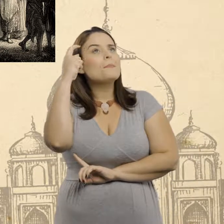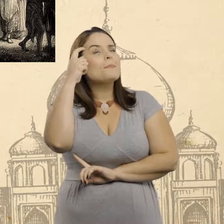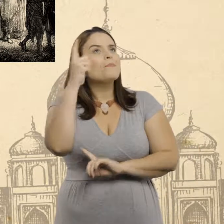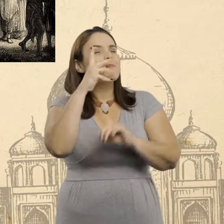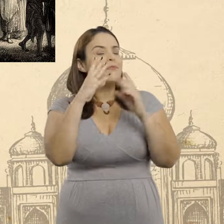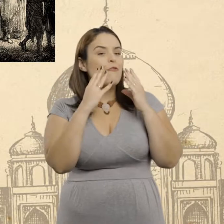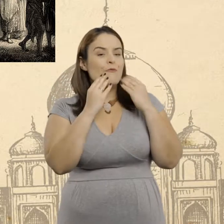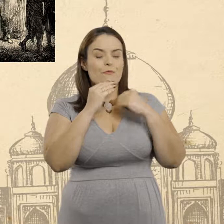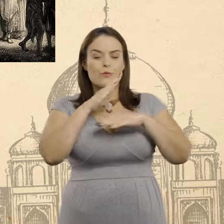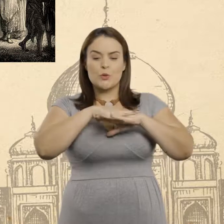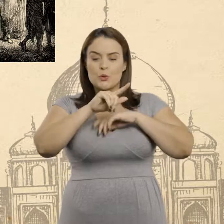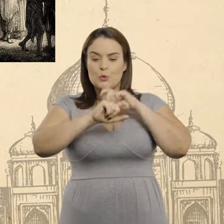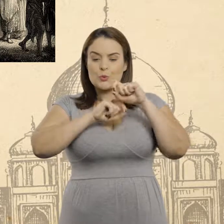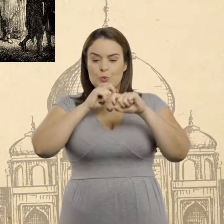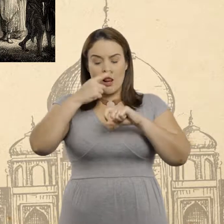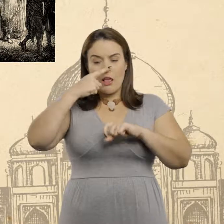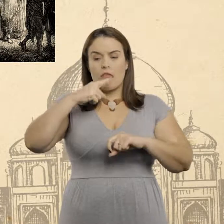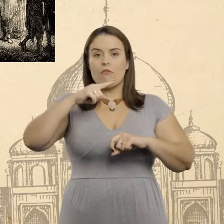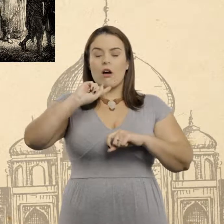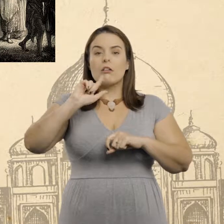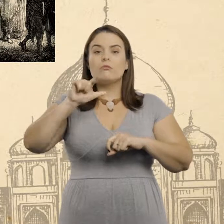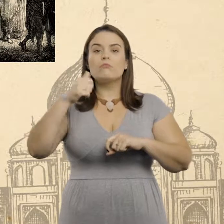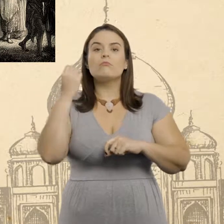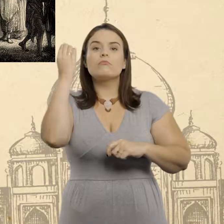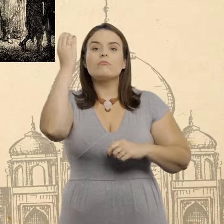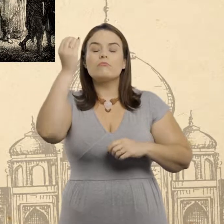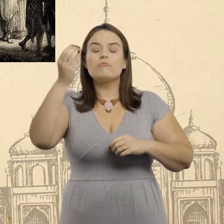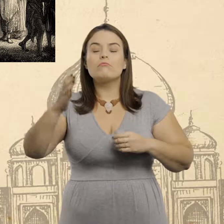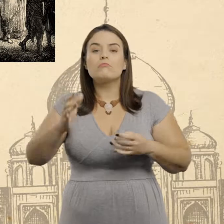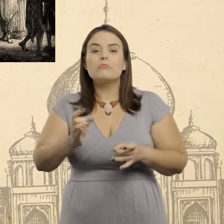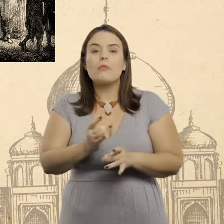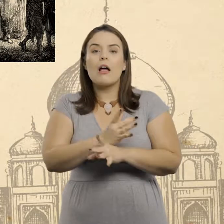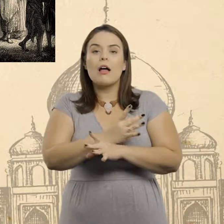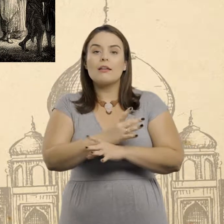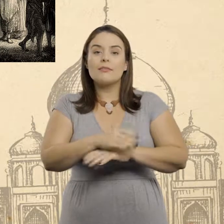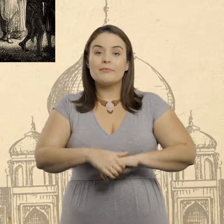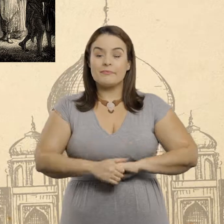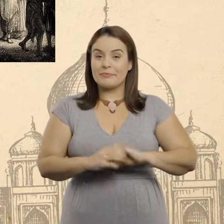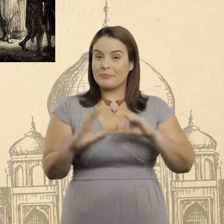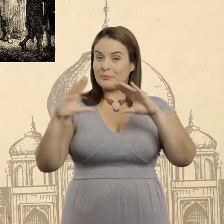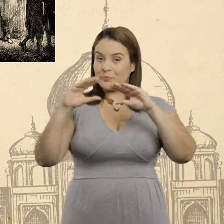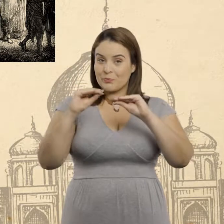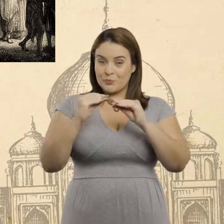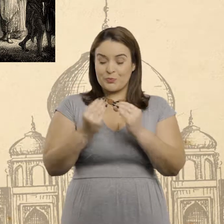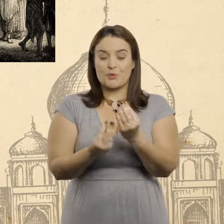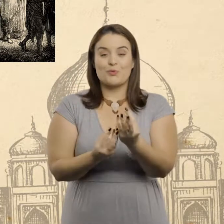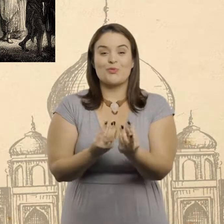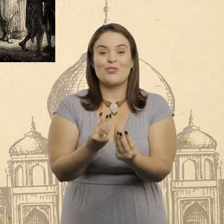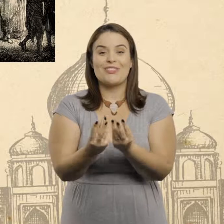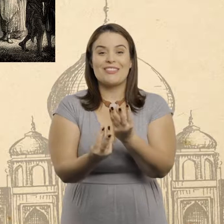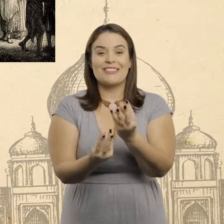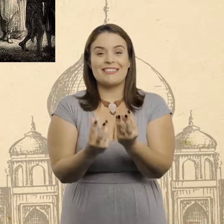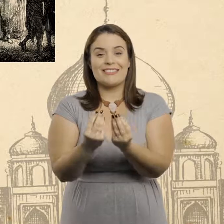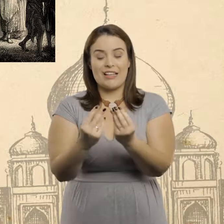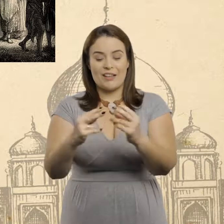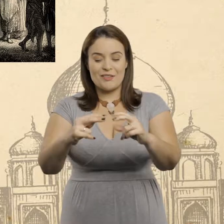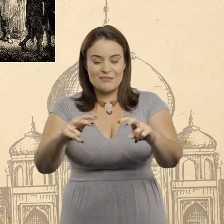com o elefante depois da viagem. À noite, eles dormiram no meio da floresta, em volta de uma